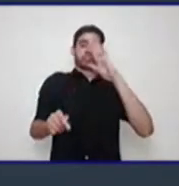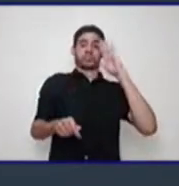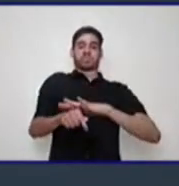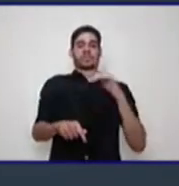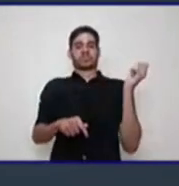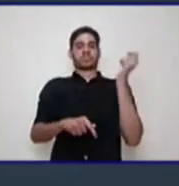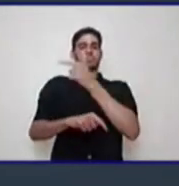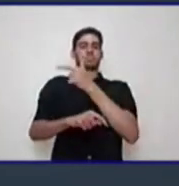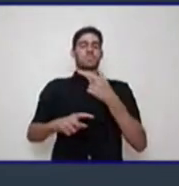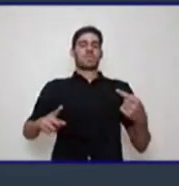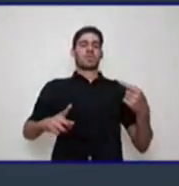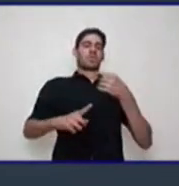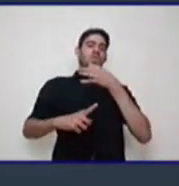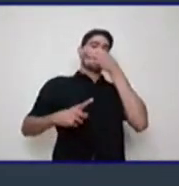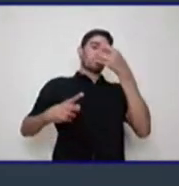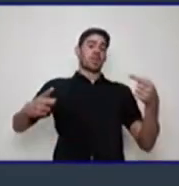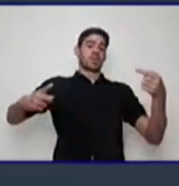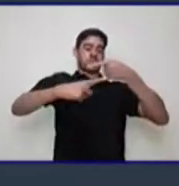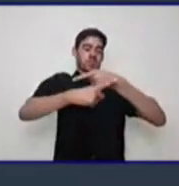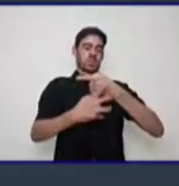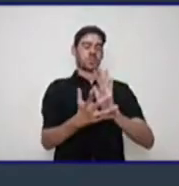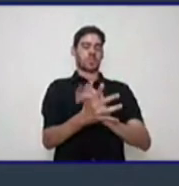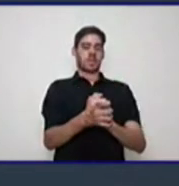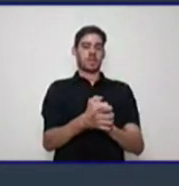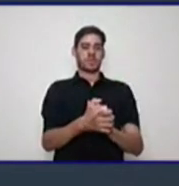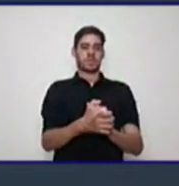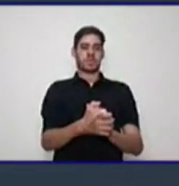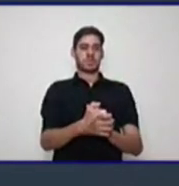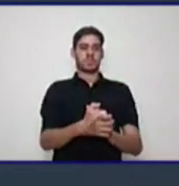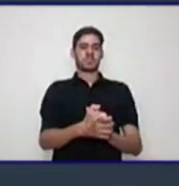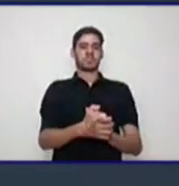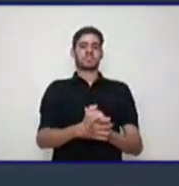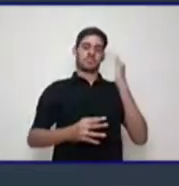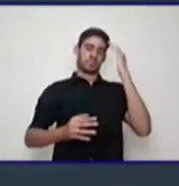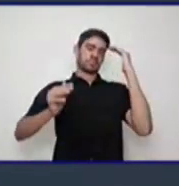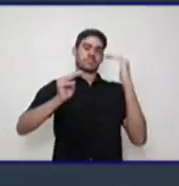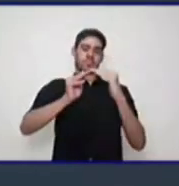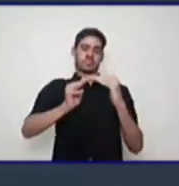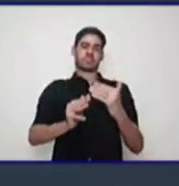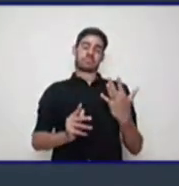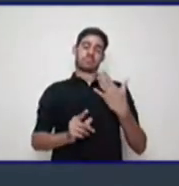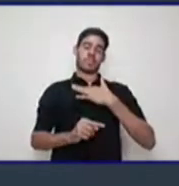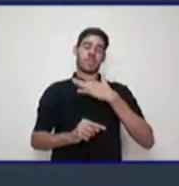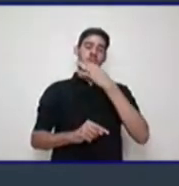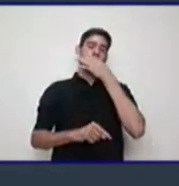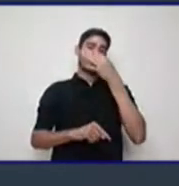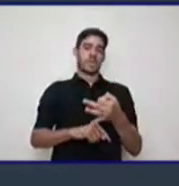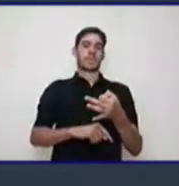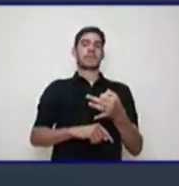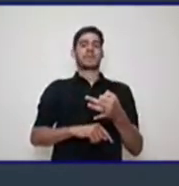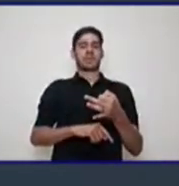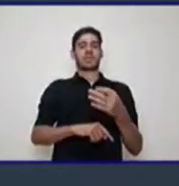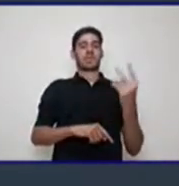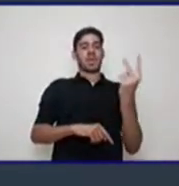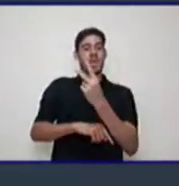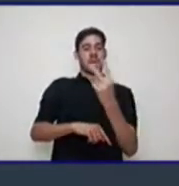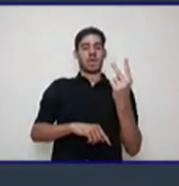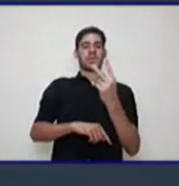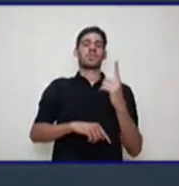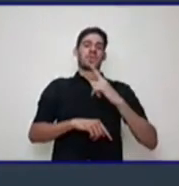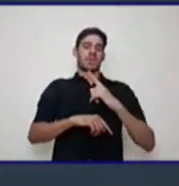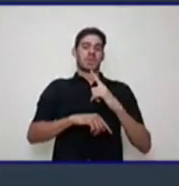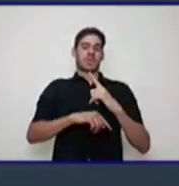que divergência. E o dissenso, em meu modo de ver, está nas duas premissas